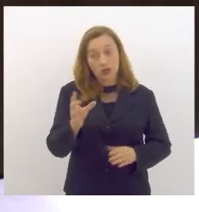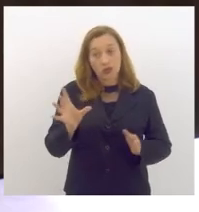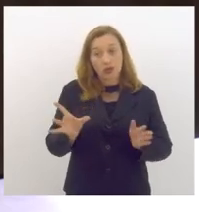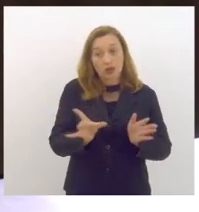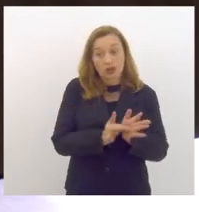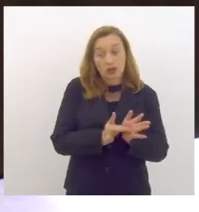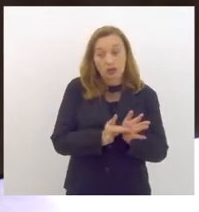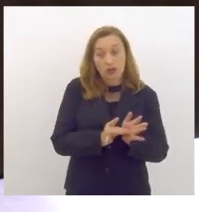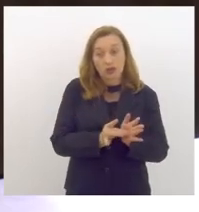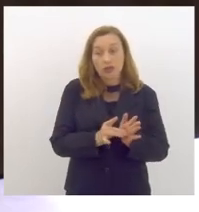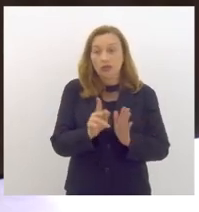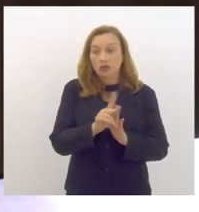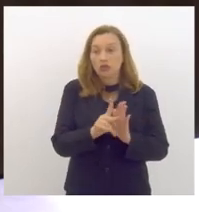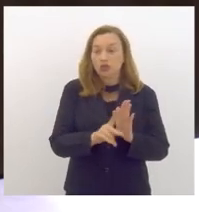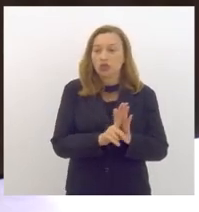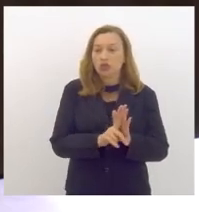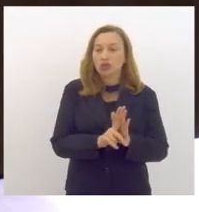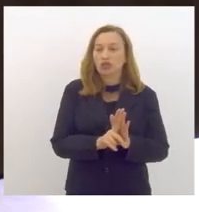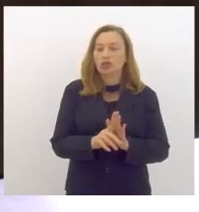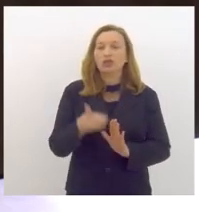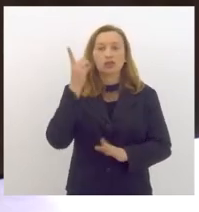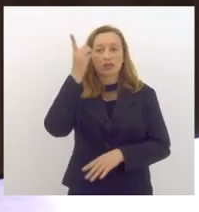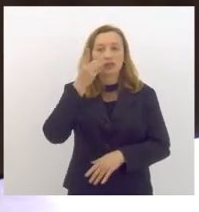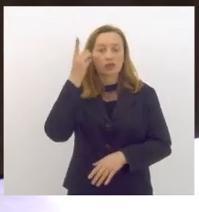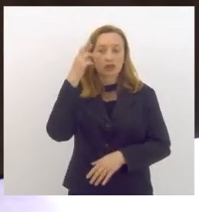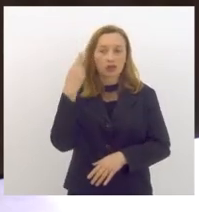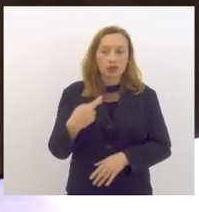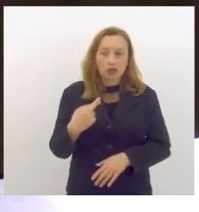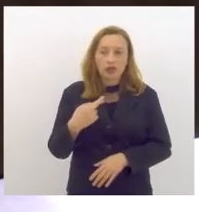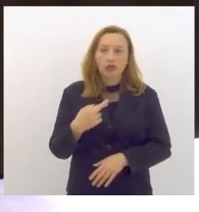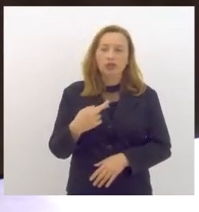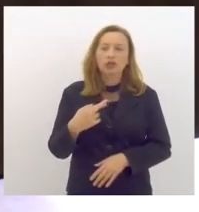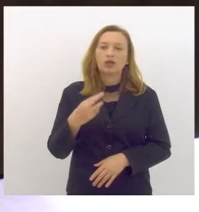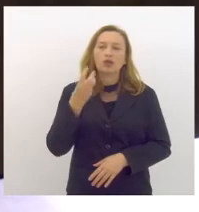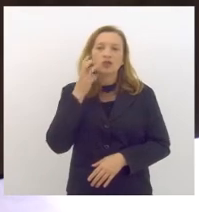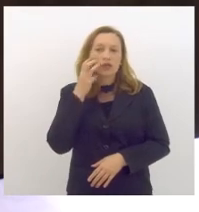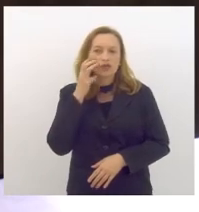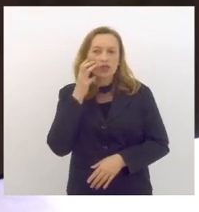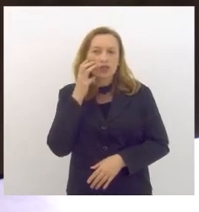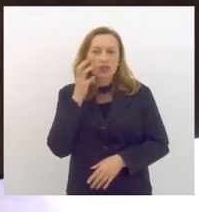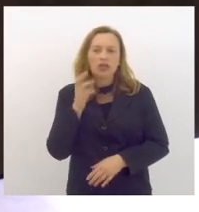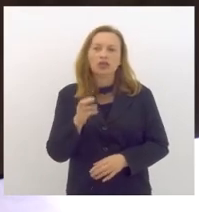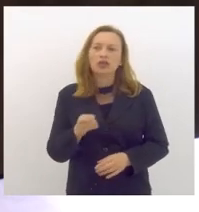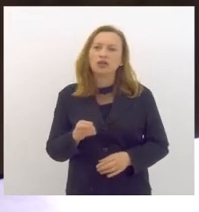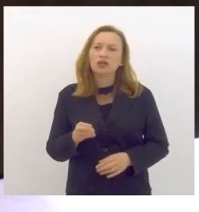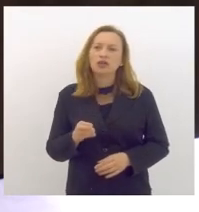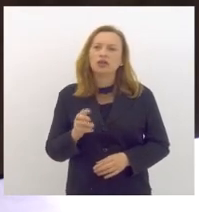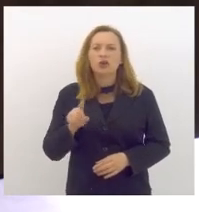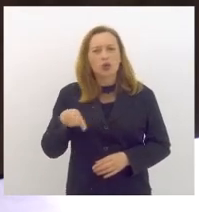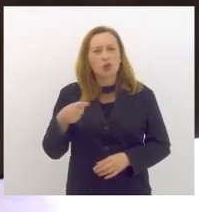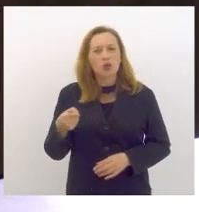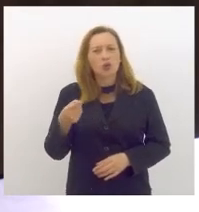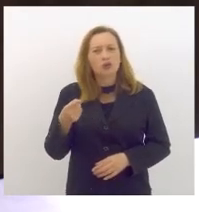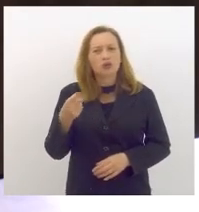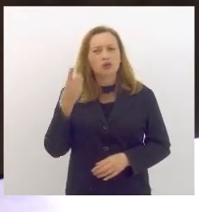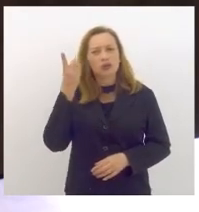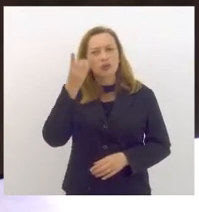anexou projeto de lei da deputada Renata com o deputado Valdec. Tem, acho que, mais um